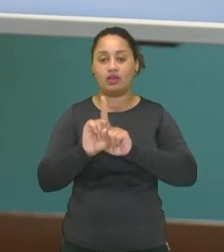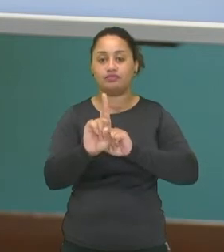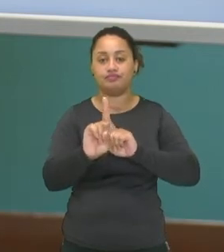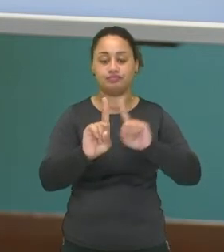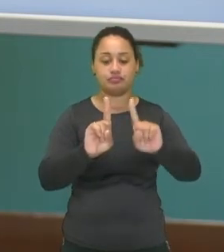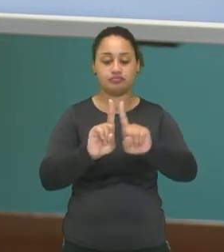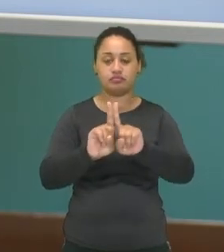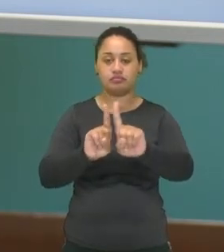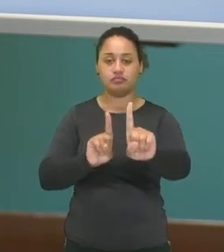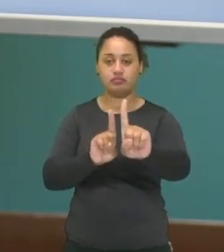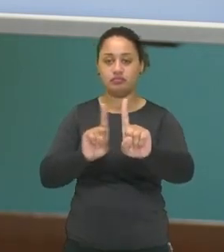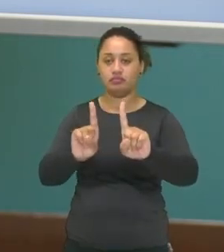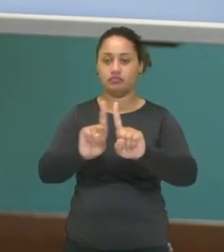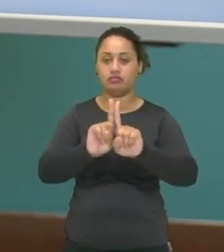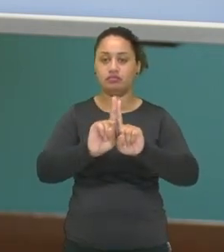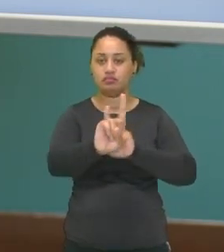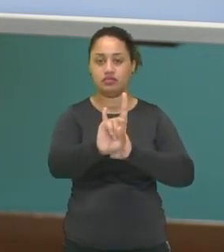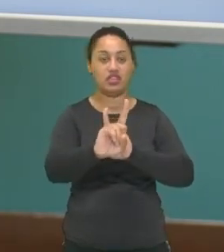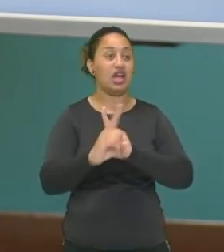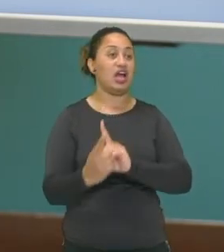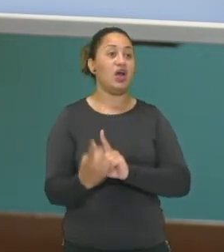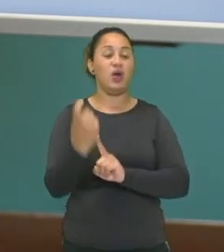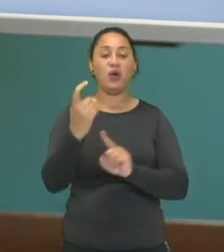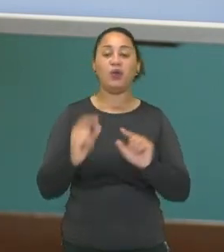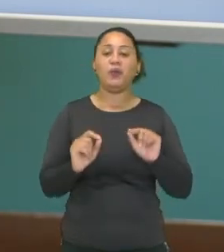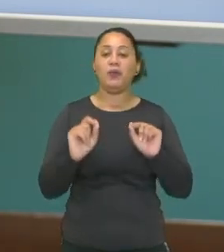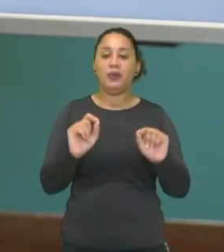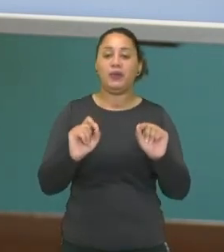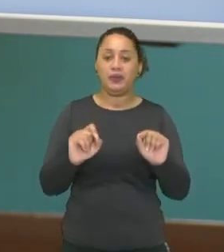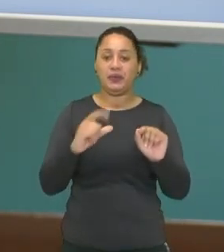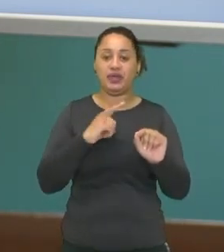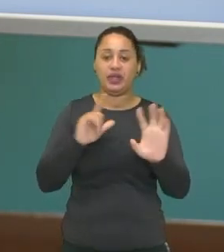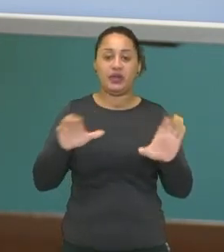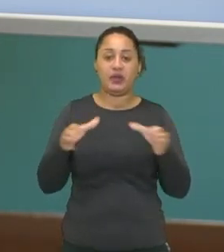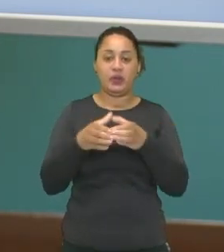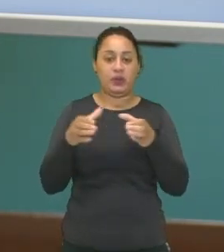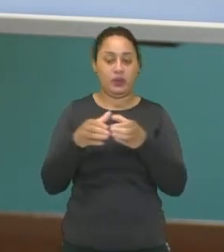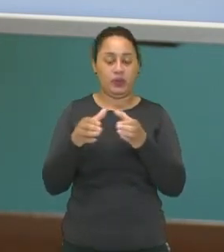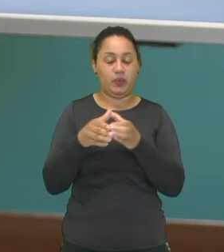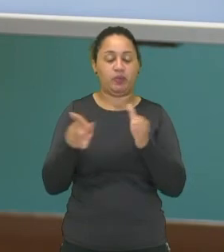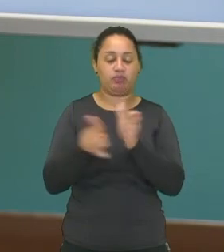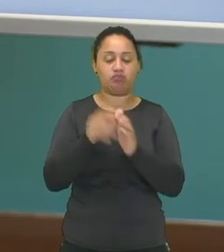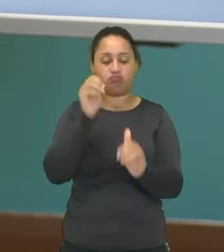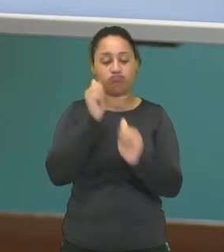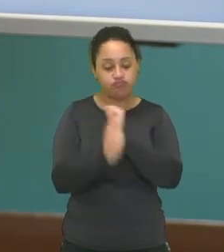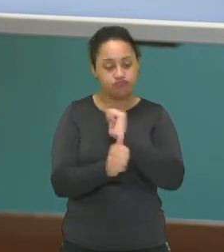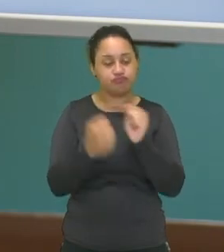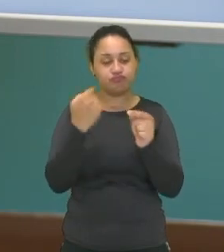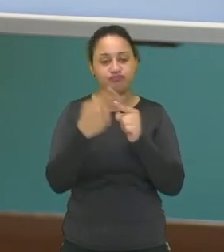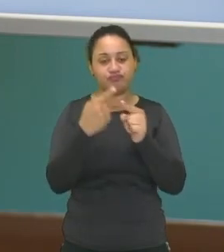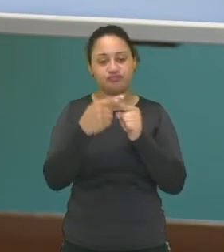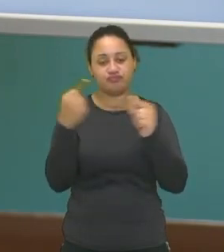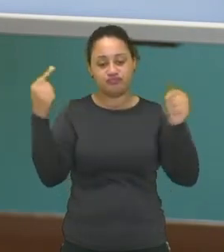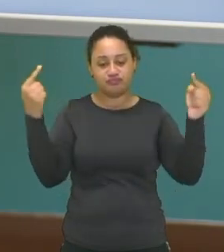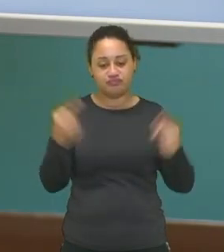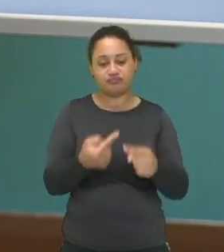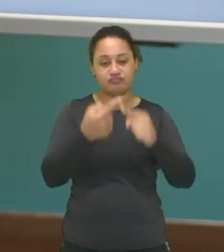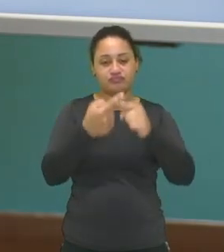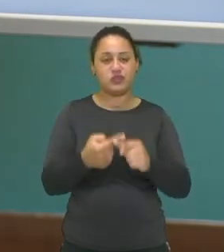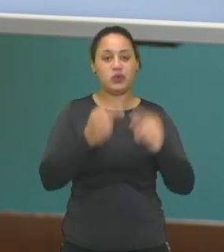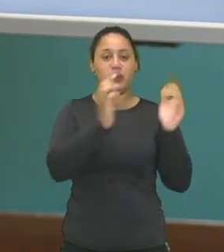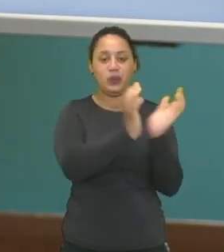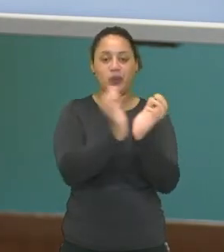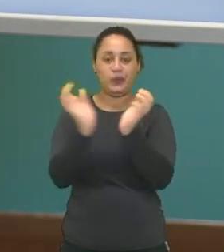As provas de revezamento são as únicas provas coletivas no atletismo, porque elas são disputadas por